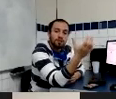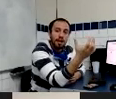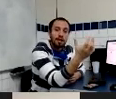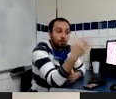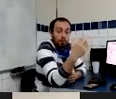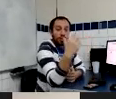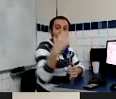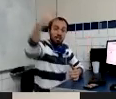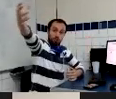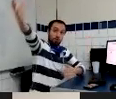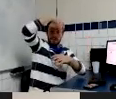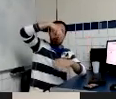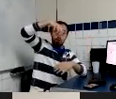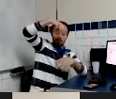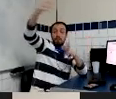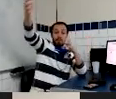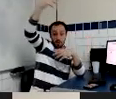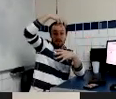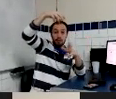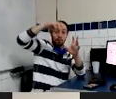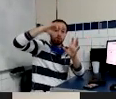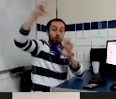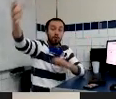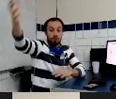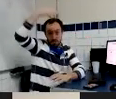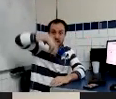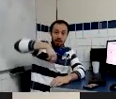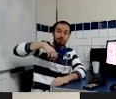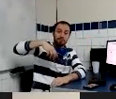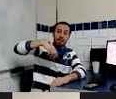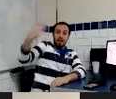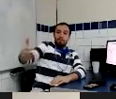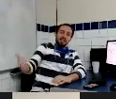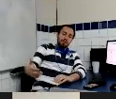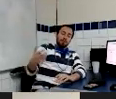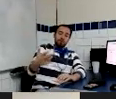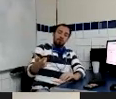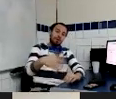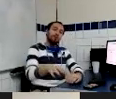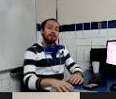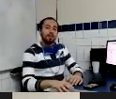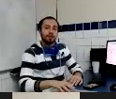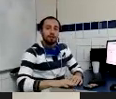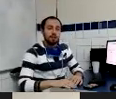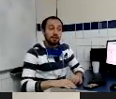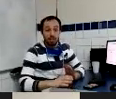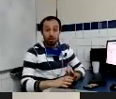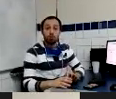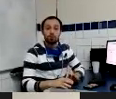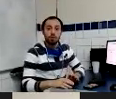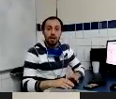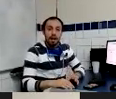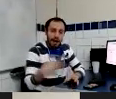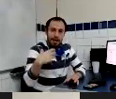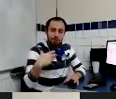que consegue nos proteger dos invasores. Esse aí, então, os conflitos externos. Mas também eu vou escolher um líder que seja